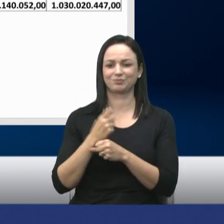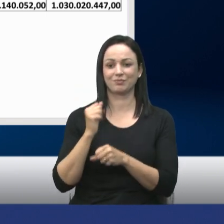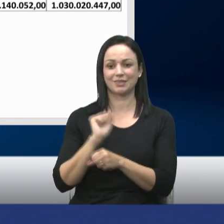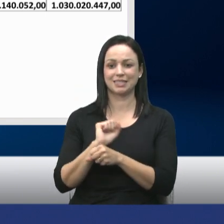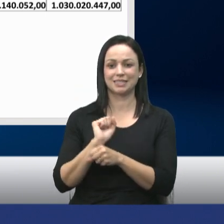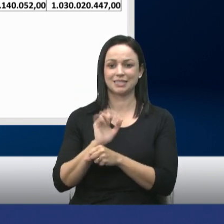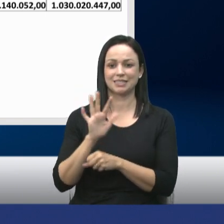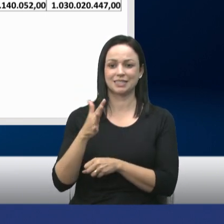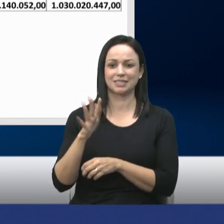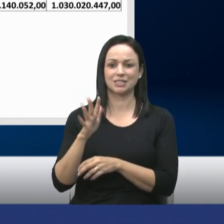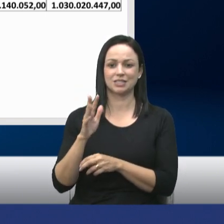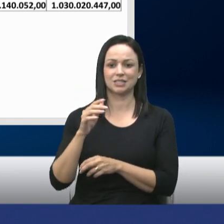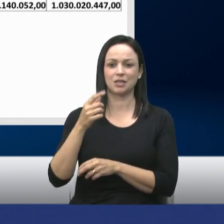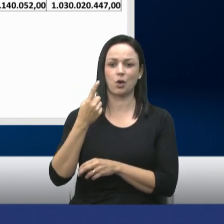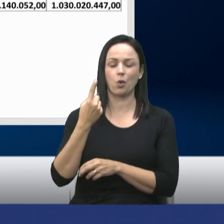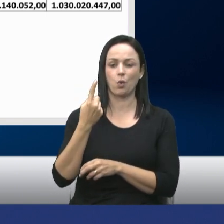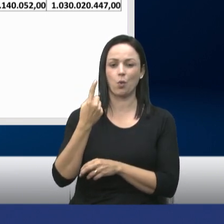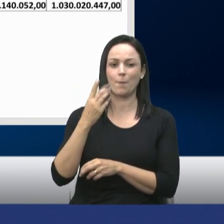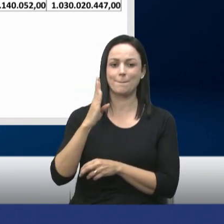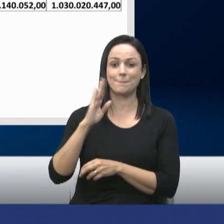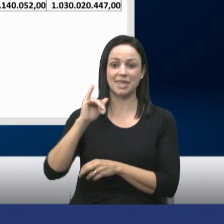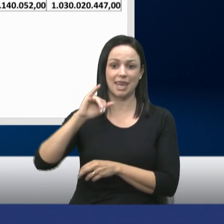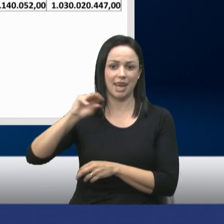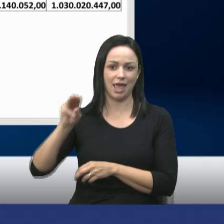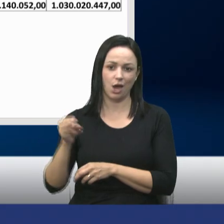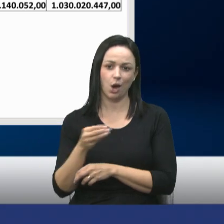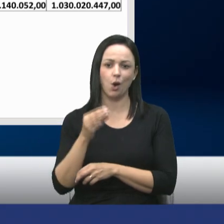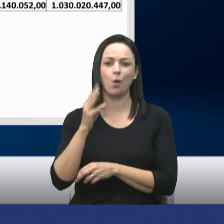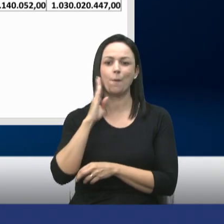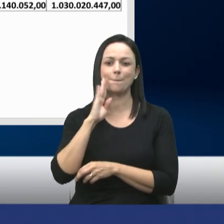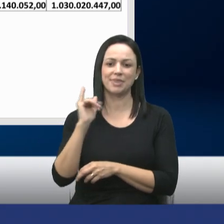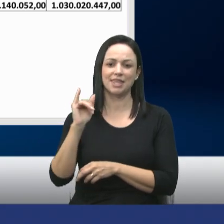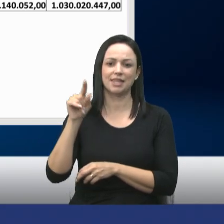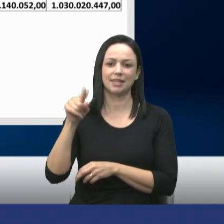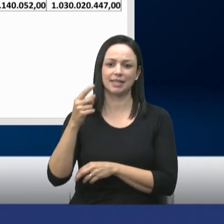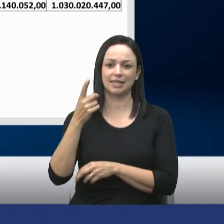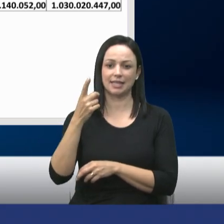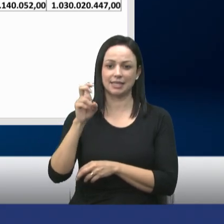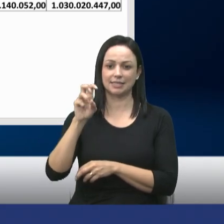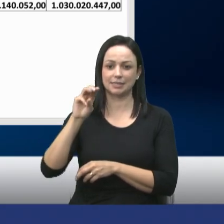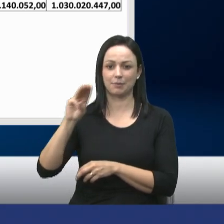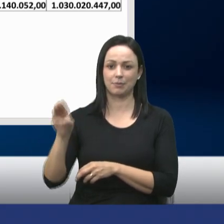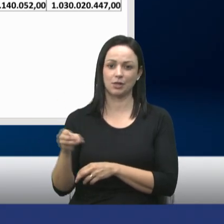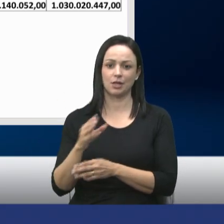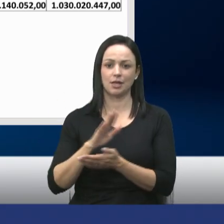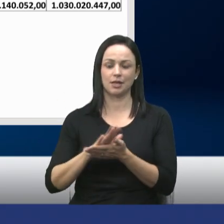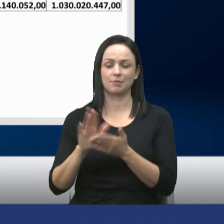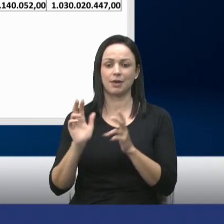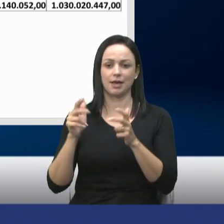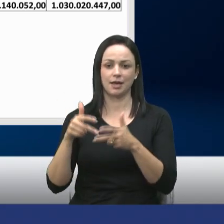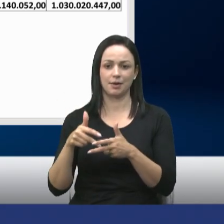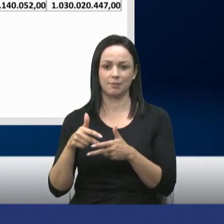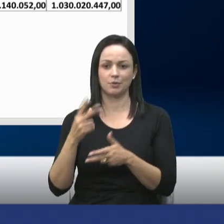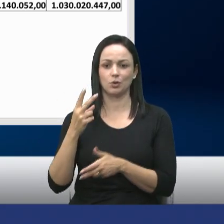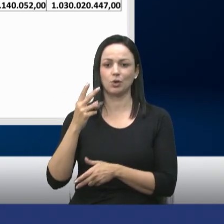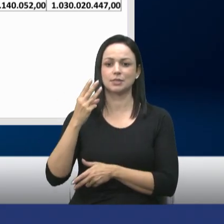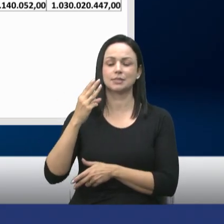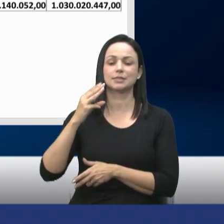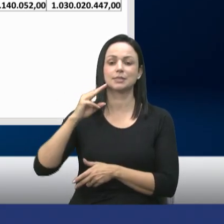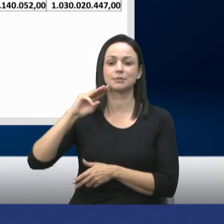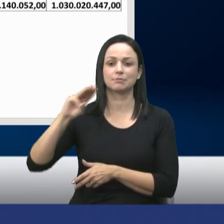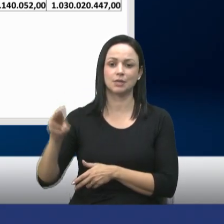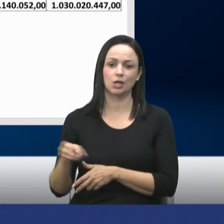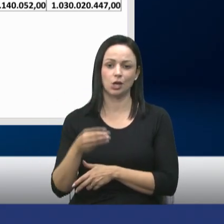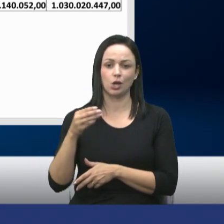na casa de uma arrecadação de 1 bilhão de reais, sendo 15 milhões de reais de gastos na Câmara, 2 milhões e 100